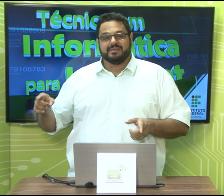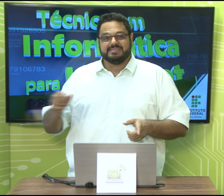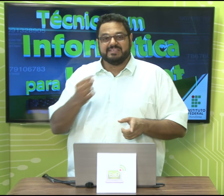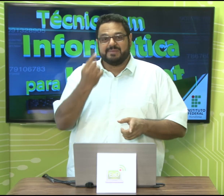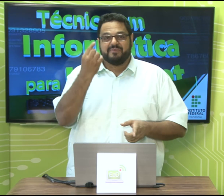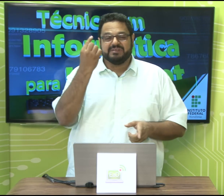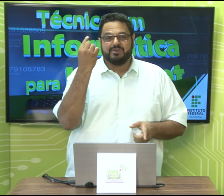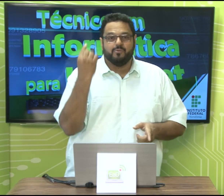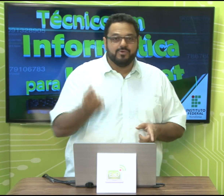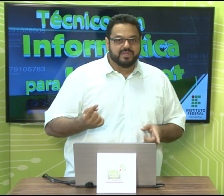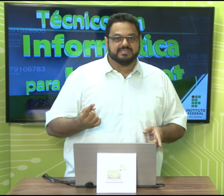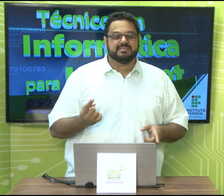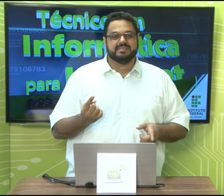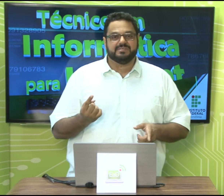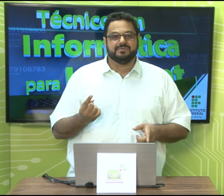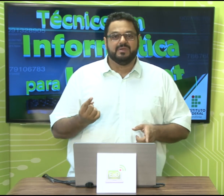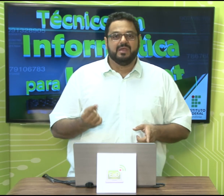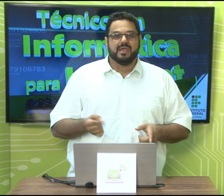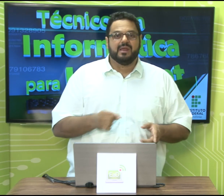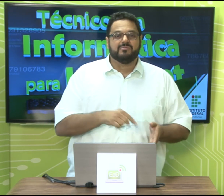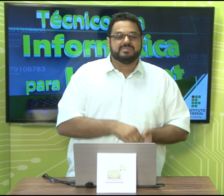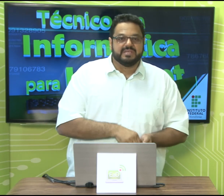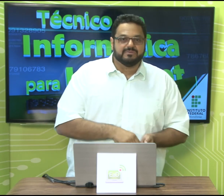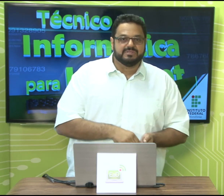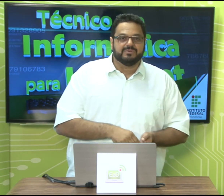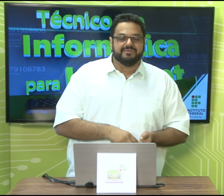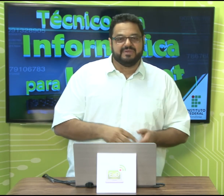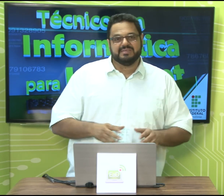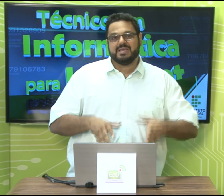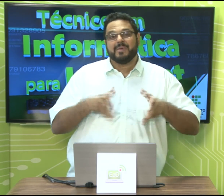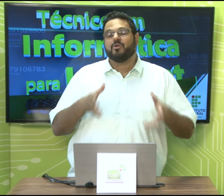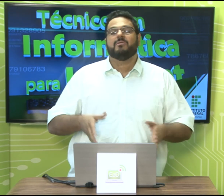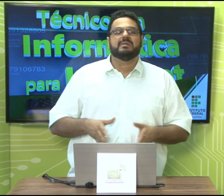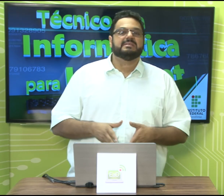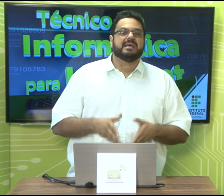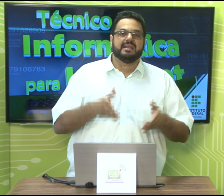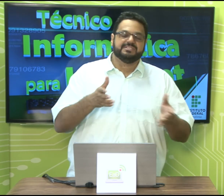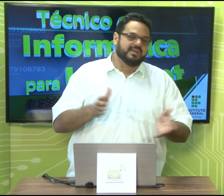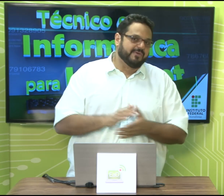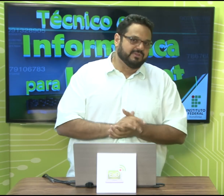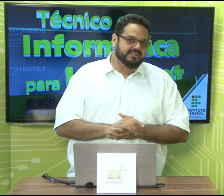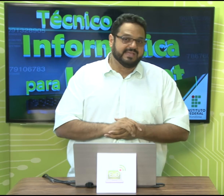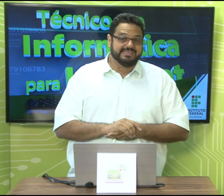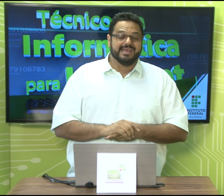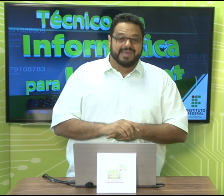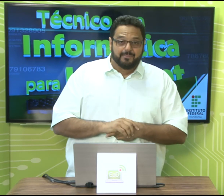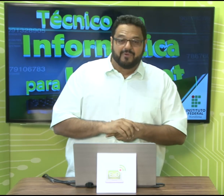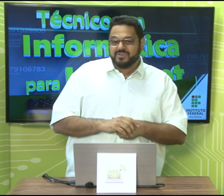chorar sem saber fazer um único exercício, ela conseguiu segunda-feira ser a melhor aluna da sala e tirar uma